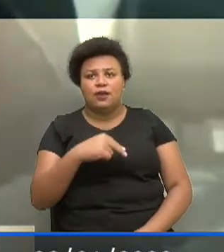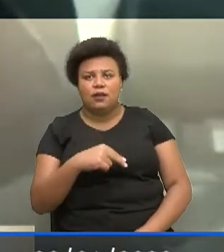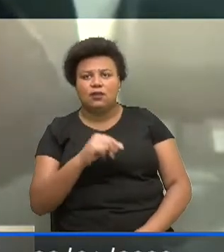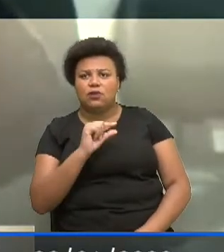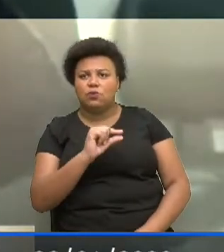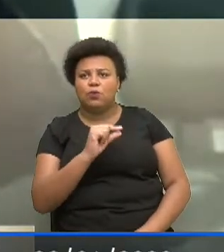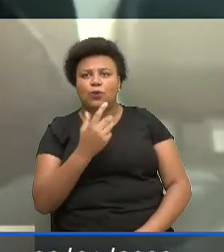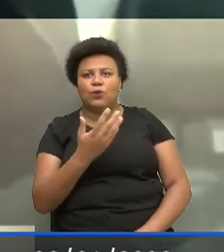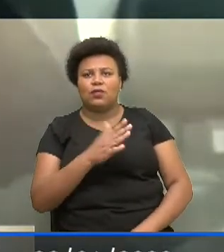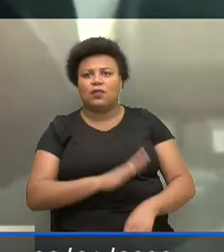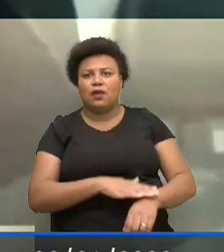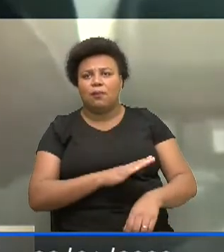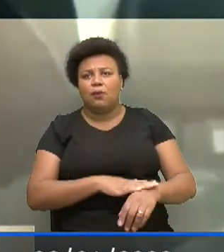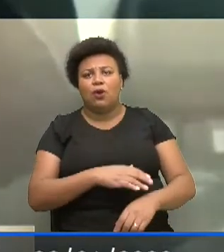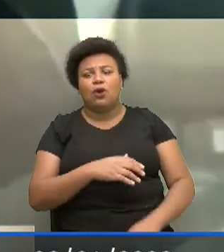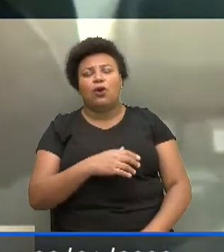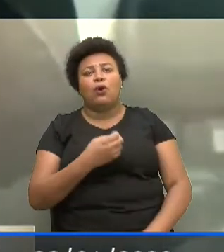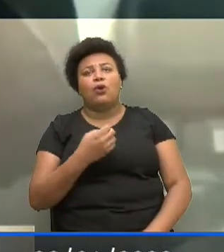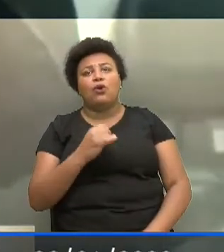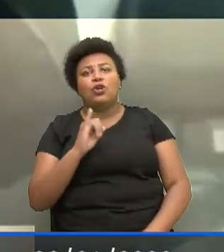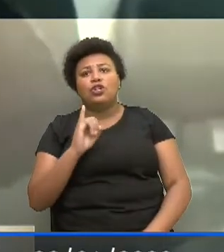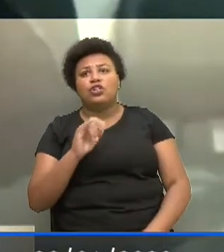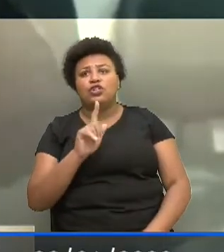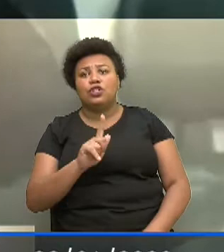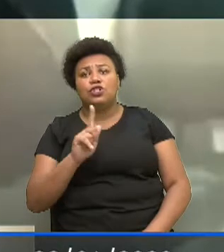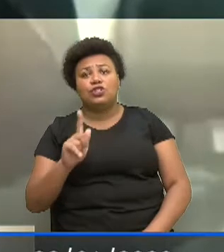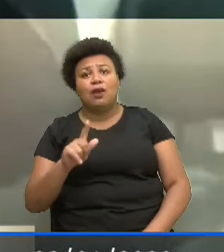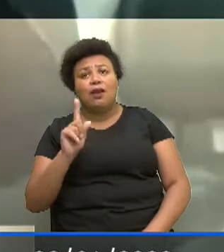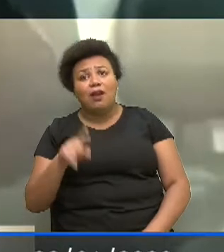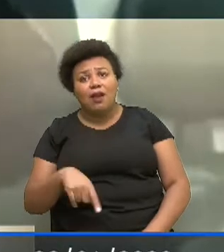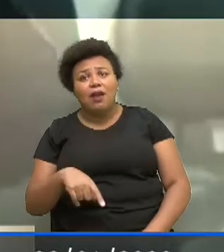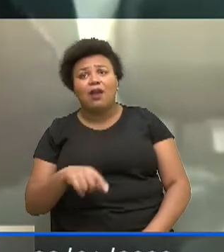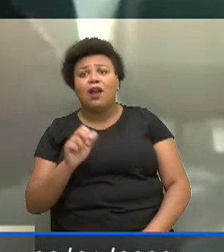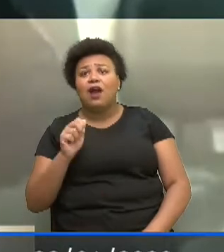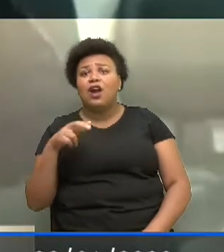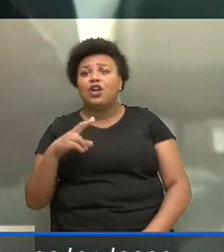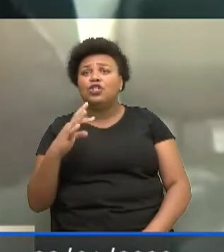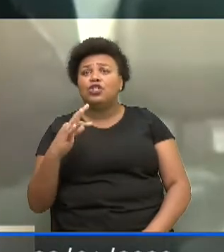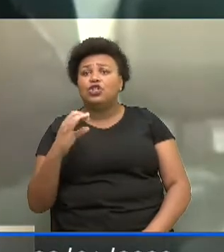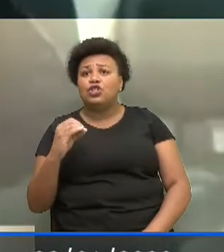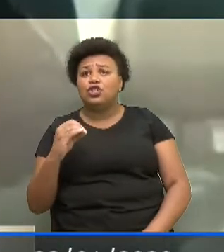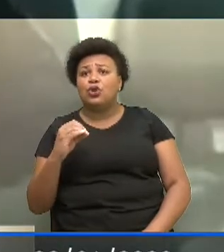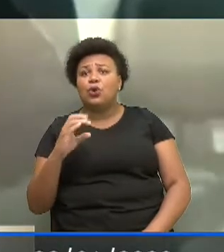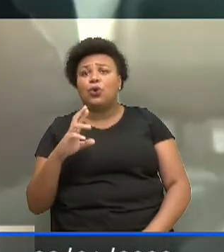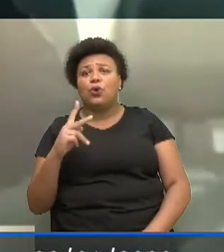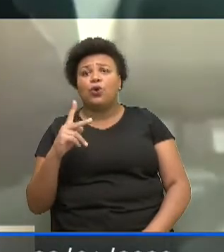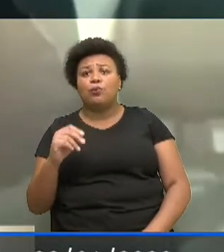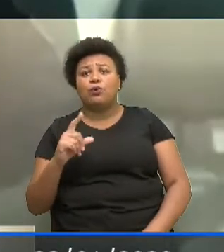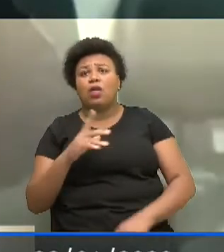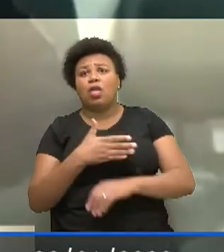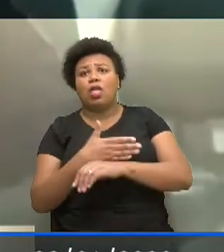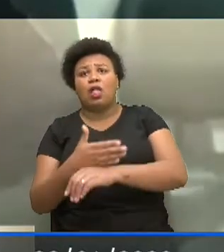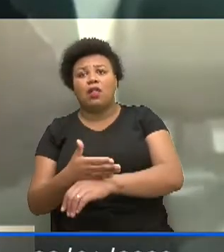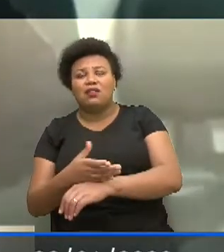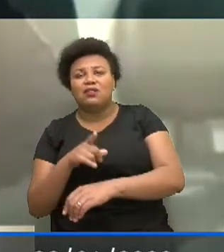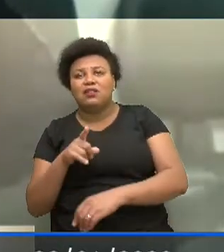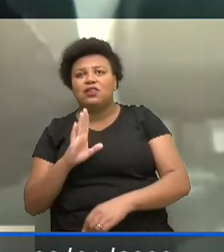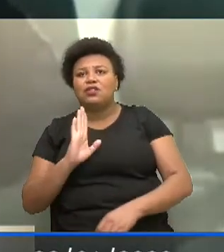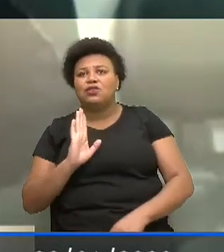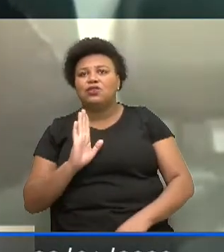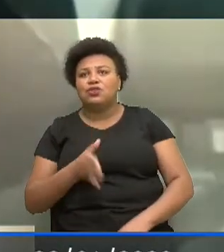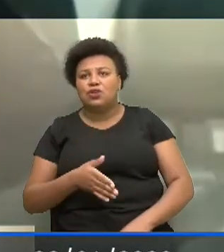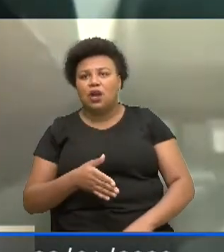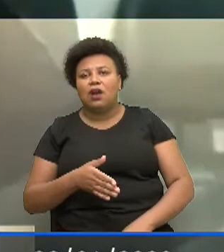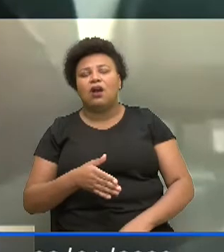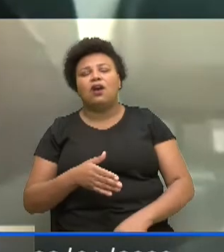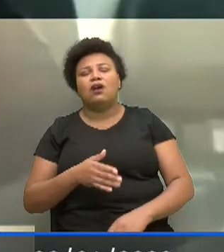recente, humoral, e o IgG, que é um anticorpo de infecção tardia, ou seja, aquele indivíduo já passou